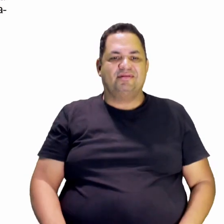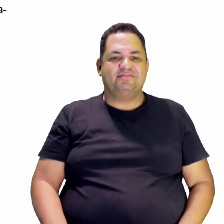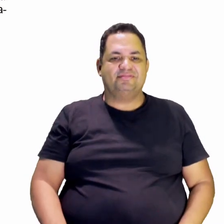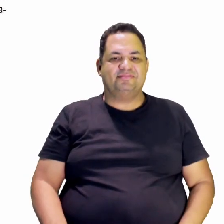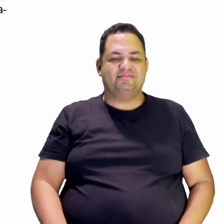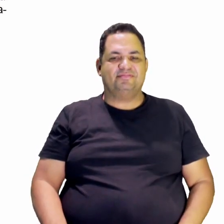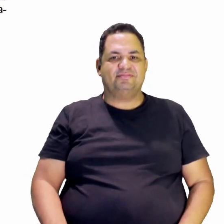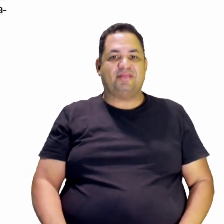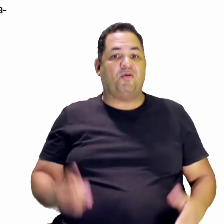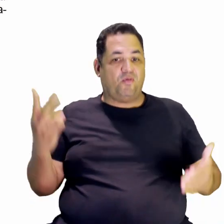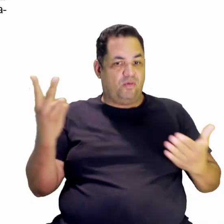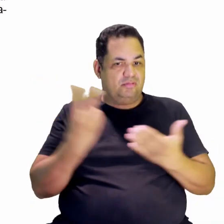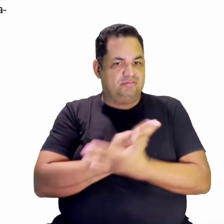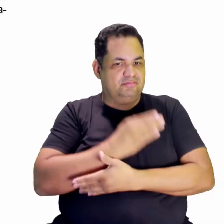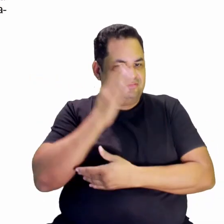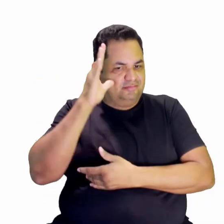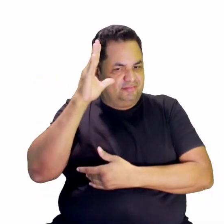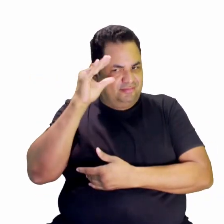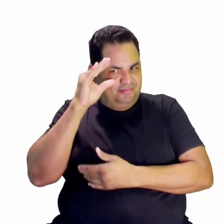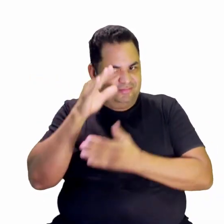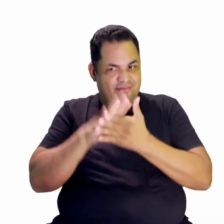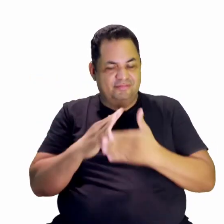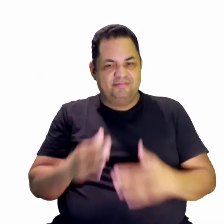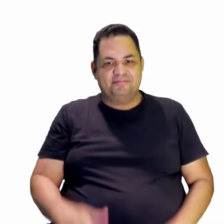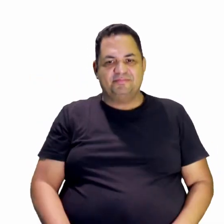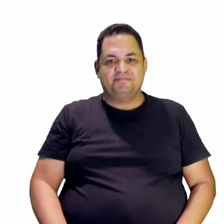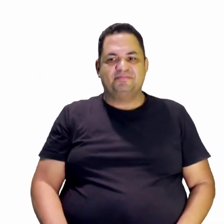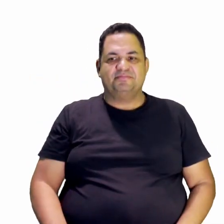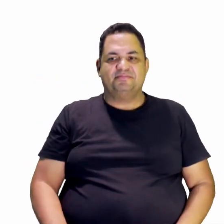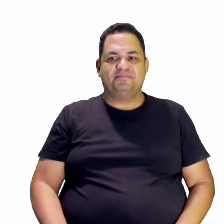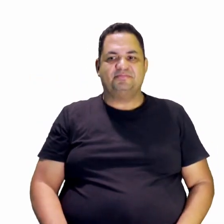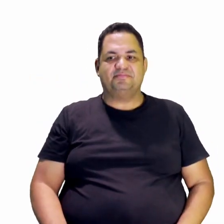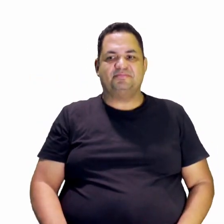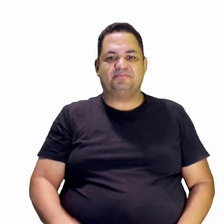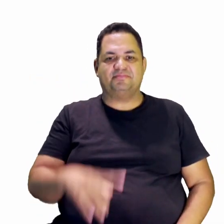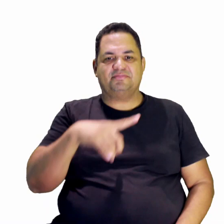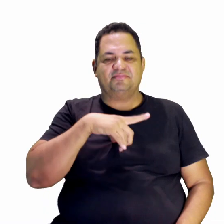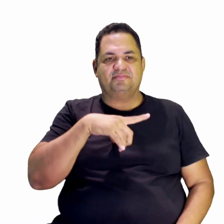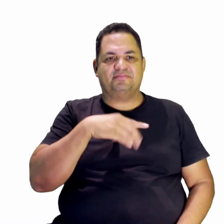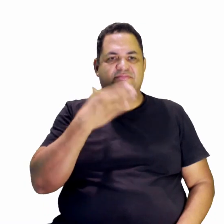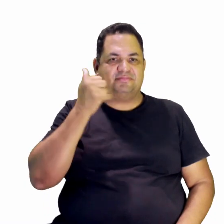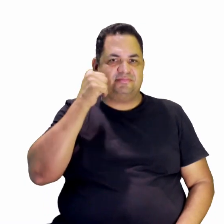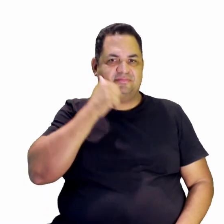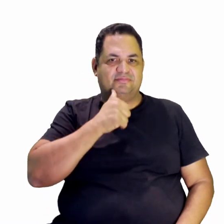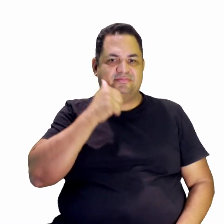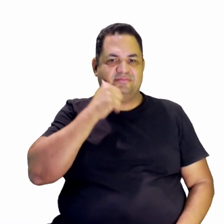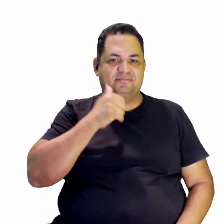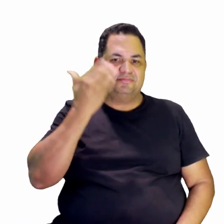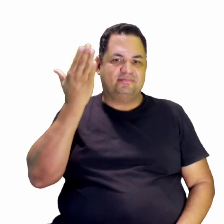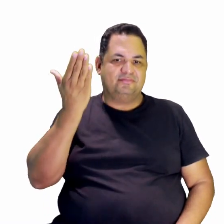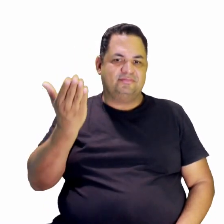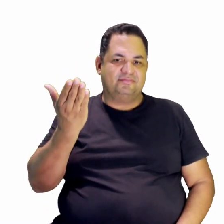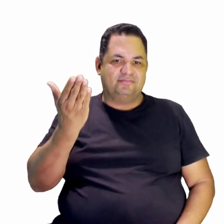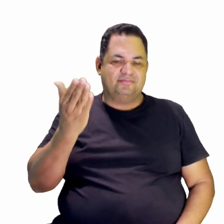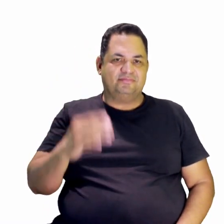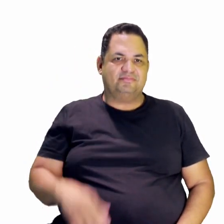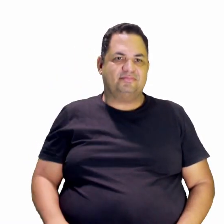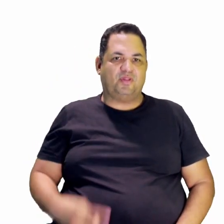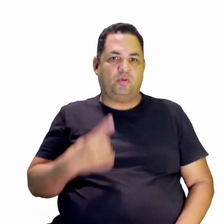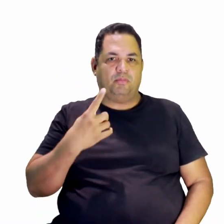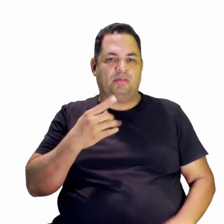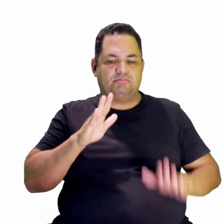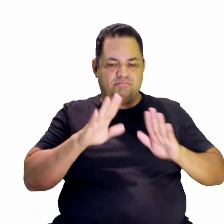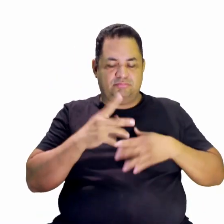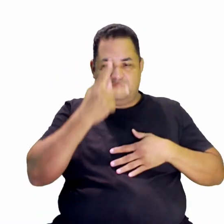Bom, é uma situação interessante, nós vamos ver agora. Olha aqui, ó. Tá aí a mulher. Olha bem, como apenas uma pessoa